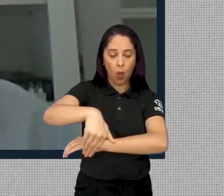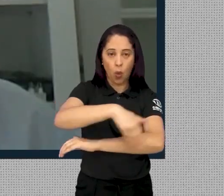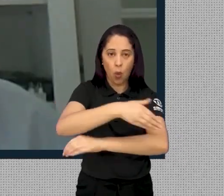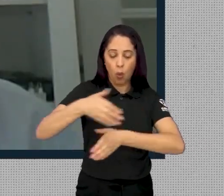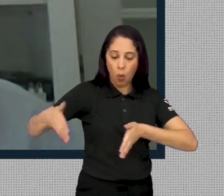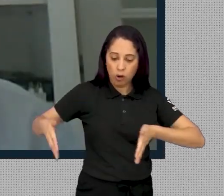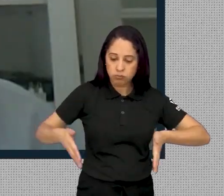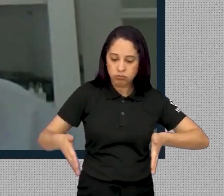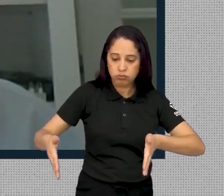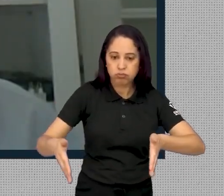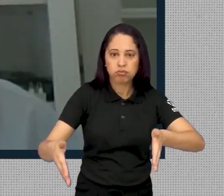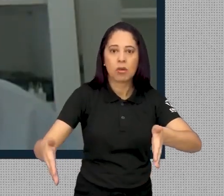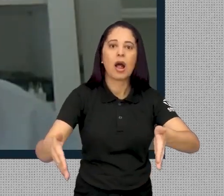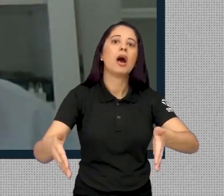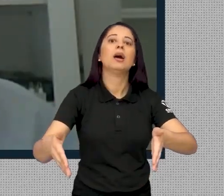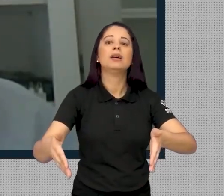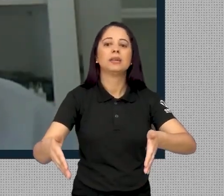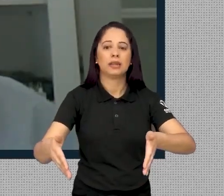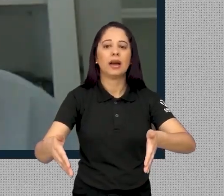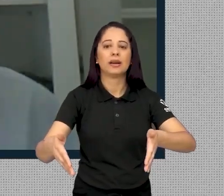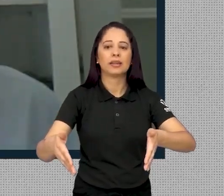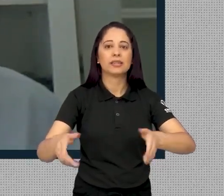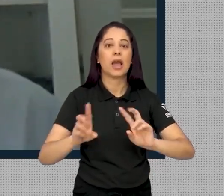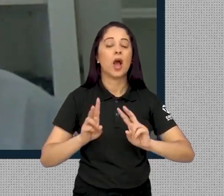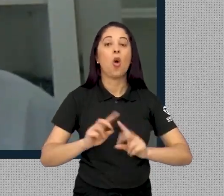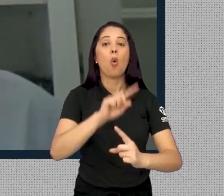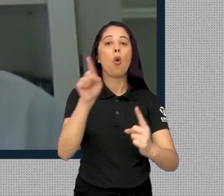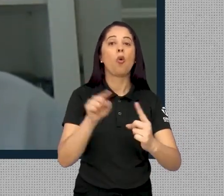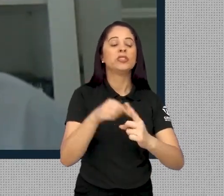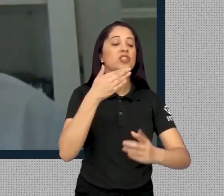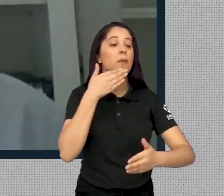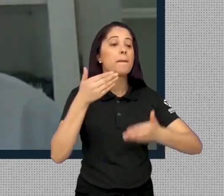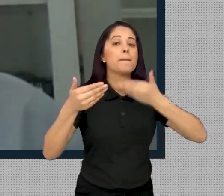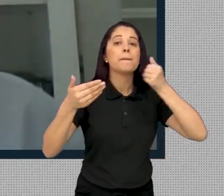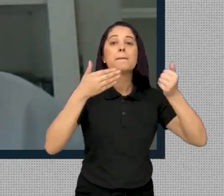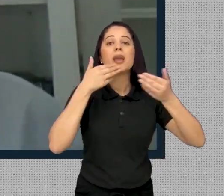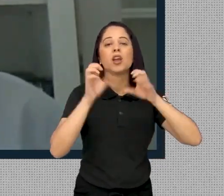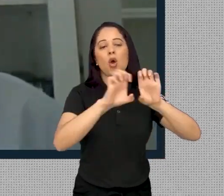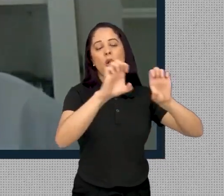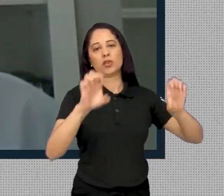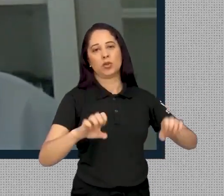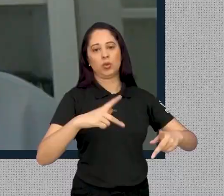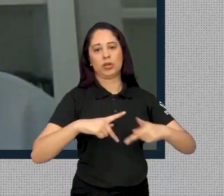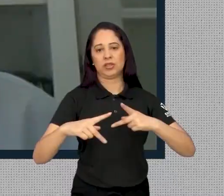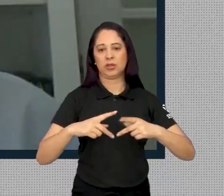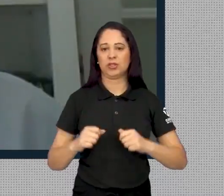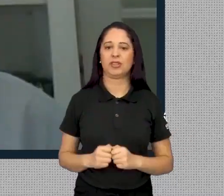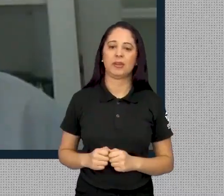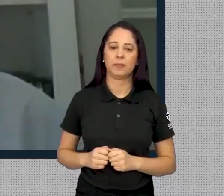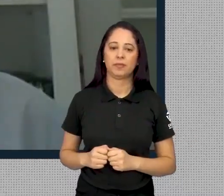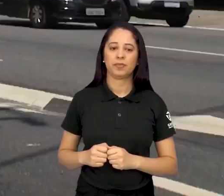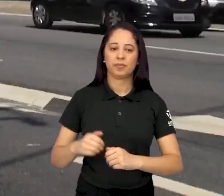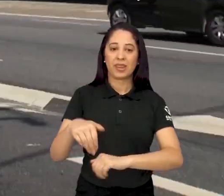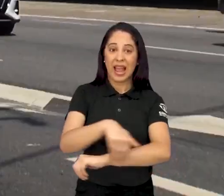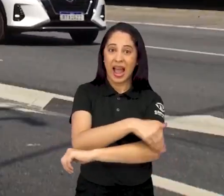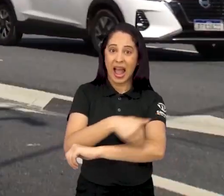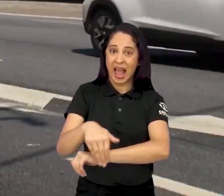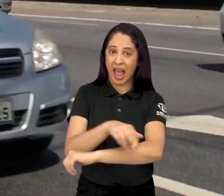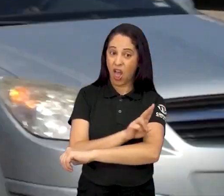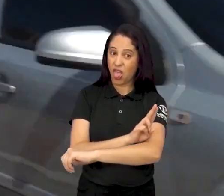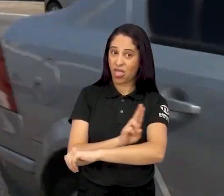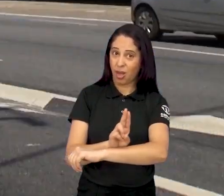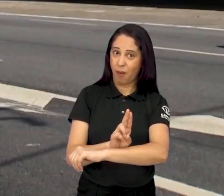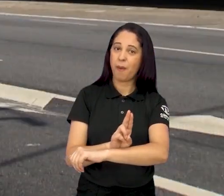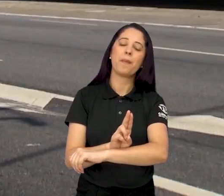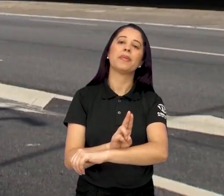O investimento em água, esgoto, isso tudo como forma de melhorar as condições aí de infraestrutura da cidade. O nome da